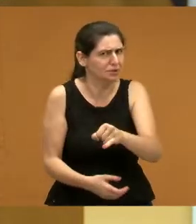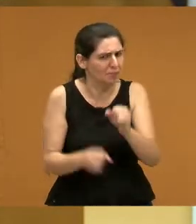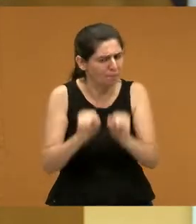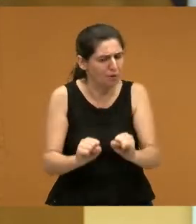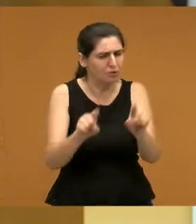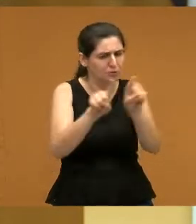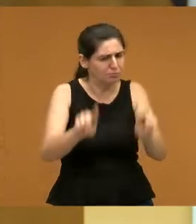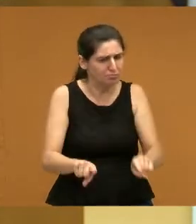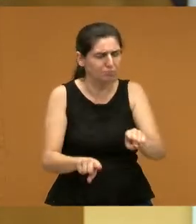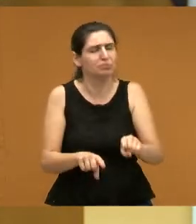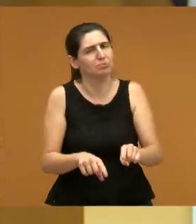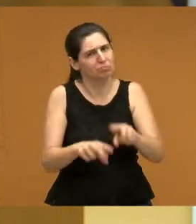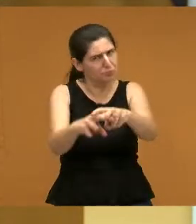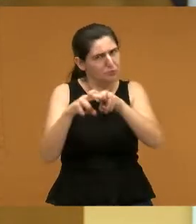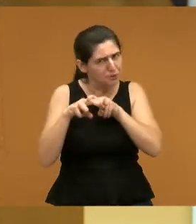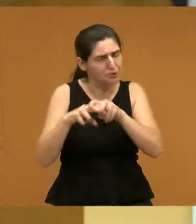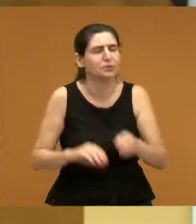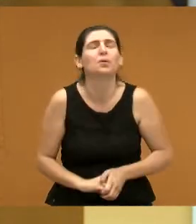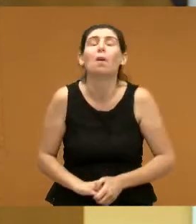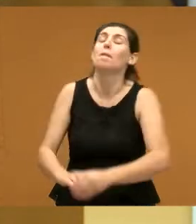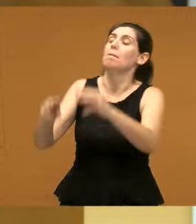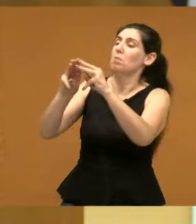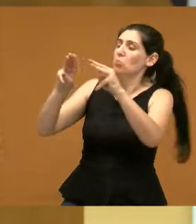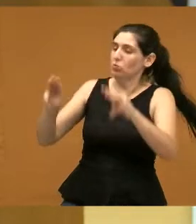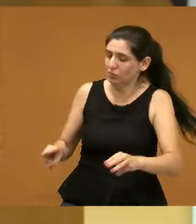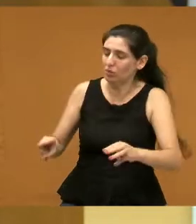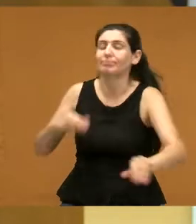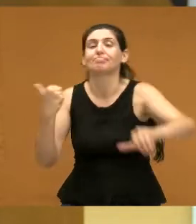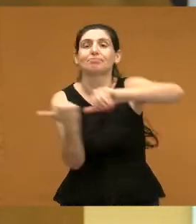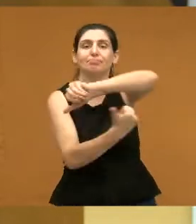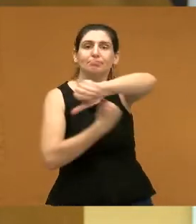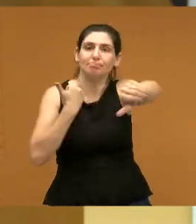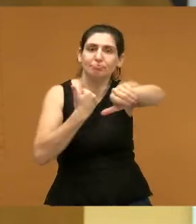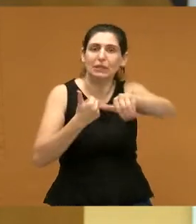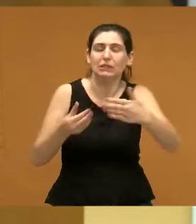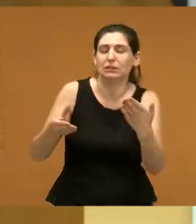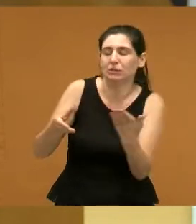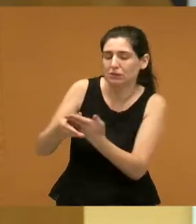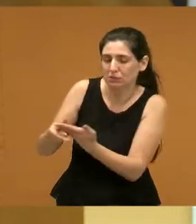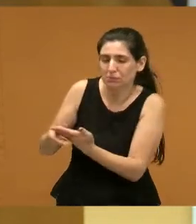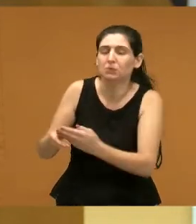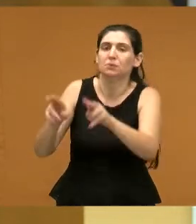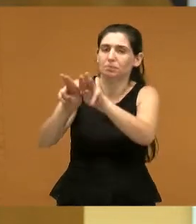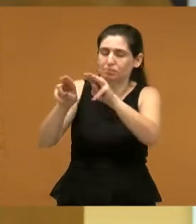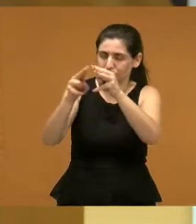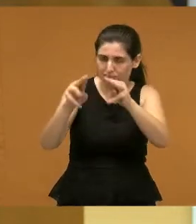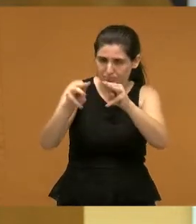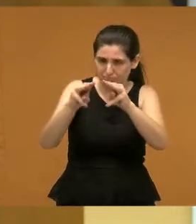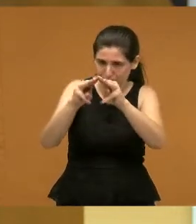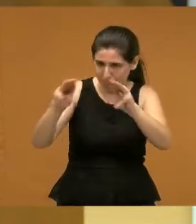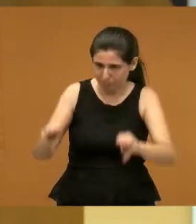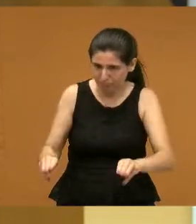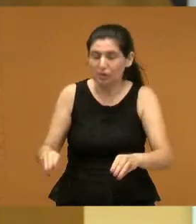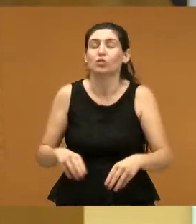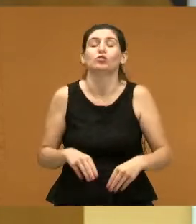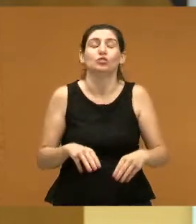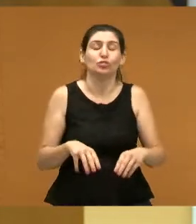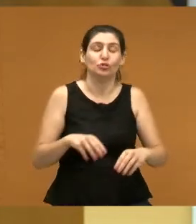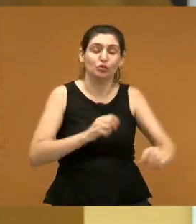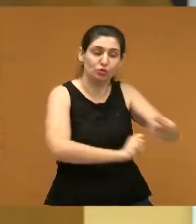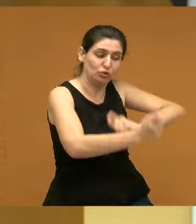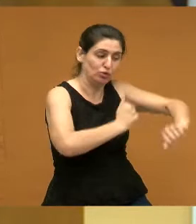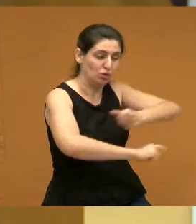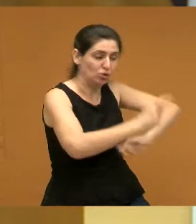As gerências do museu e do arquivo foram alteradas para unidades de gestão, as quais serão geridas por